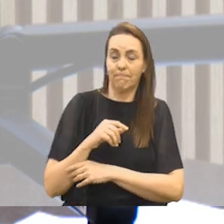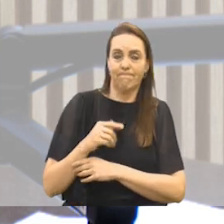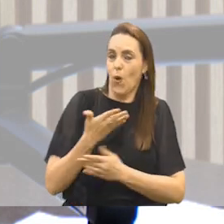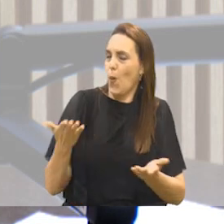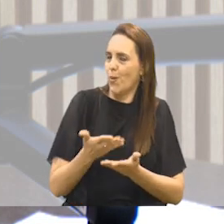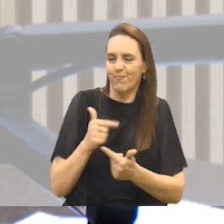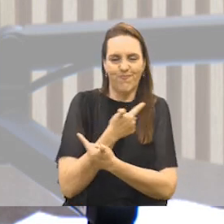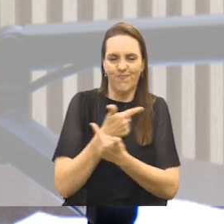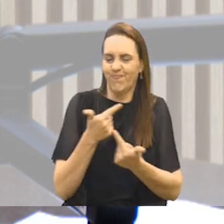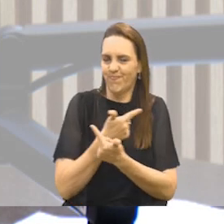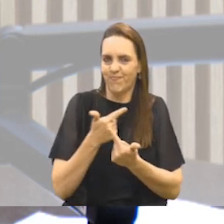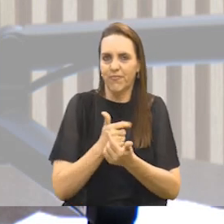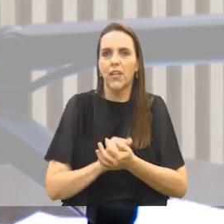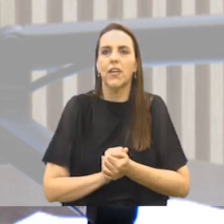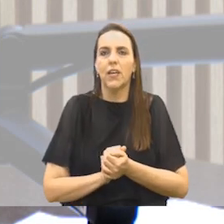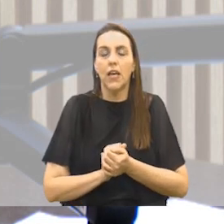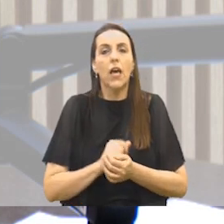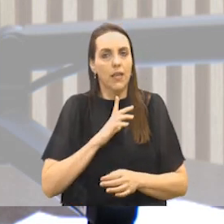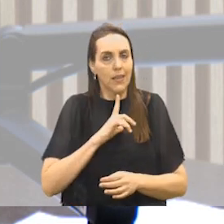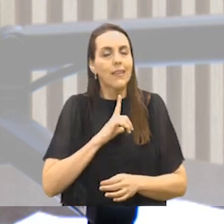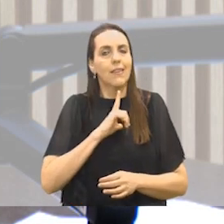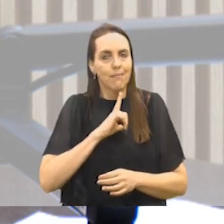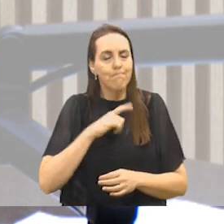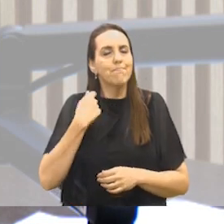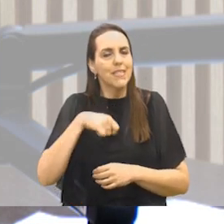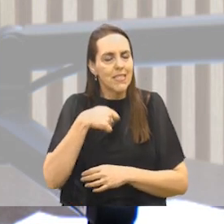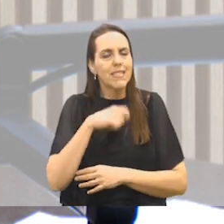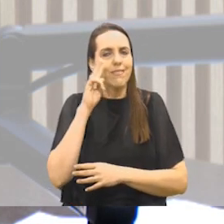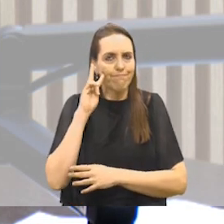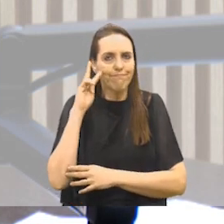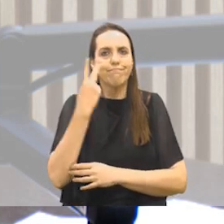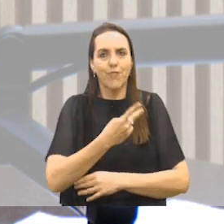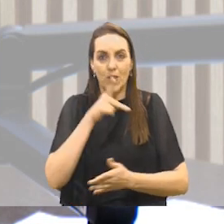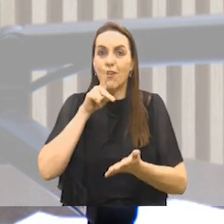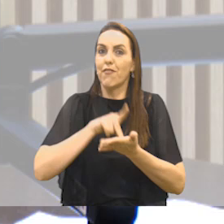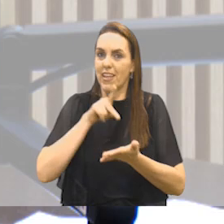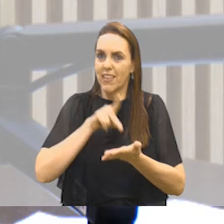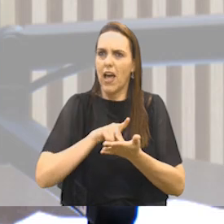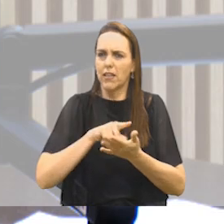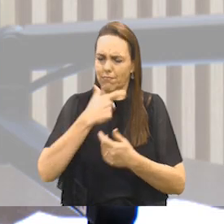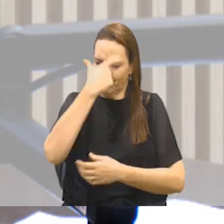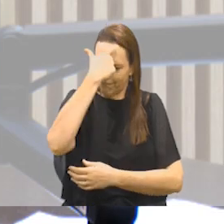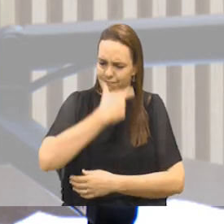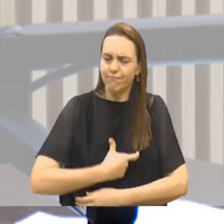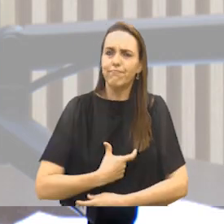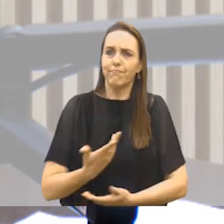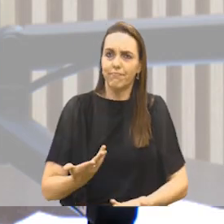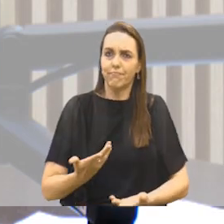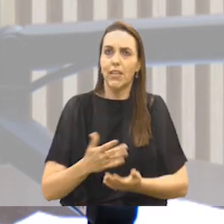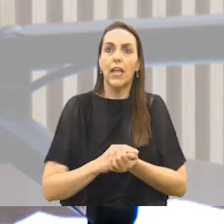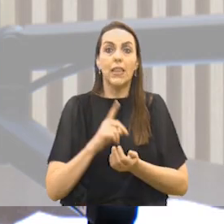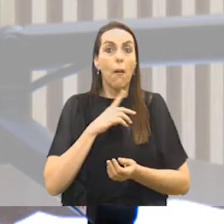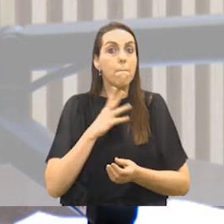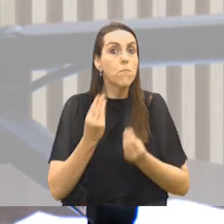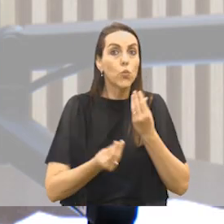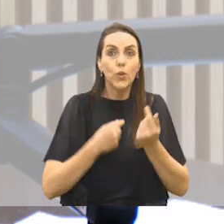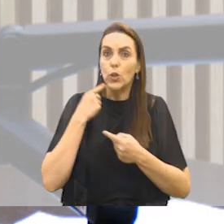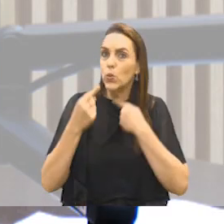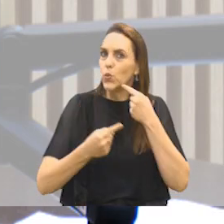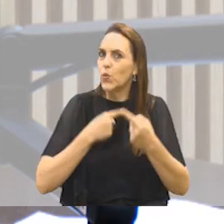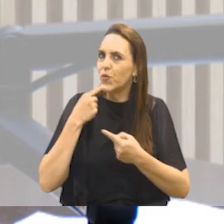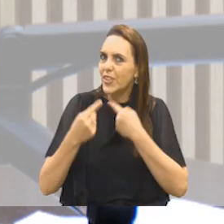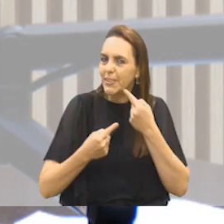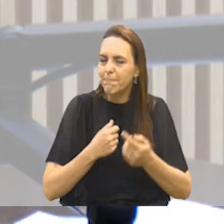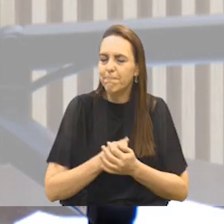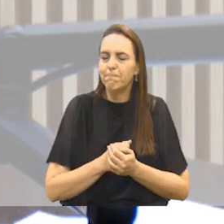bem hoje em dia. Até porque chegou um ponto em que a gente precisa reconhecer quem realmente somos, né? E